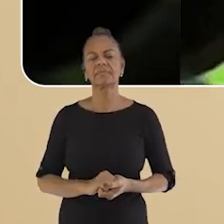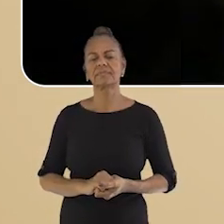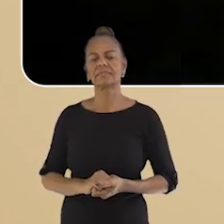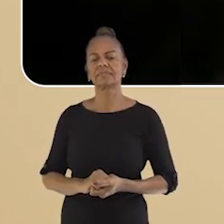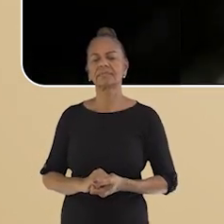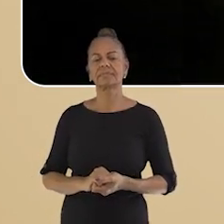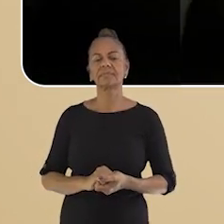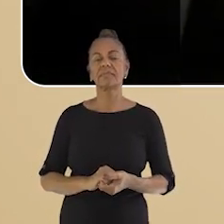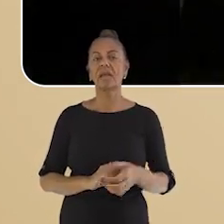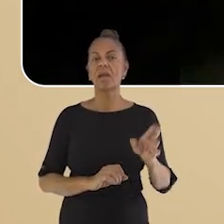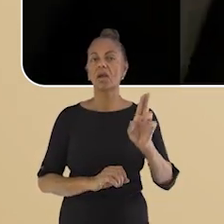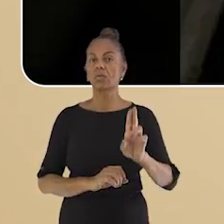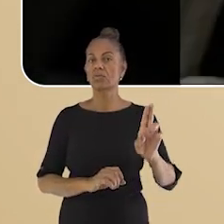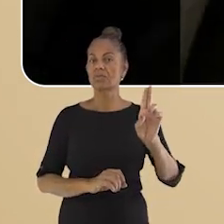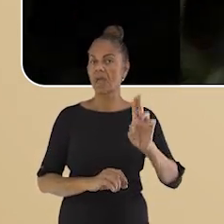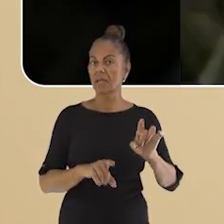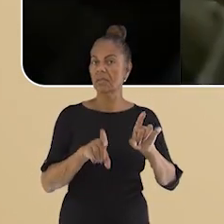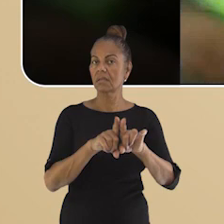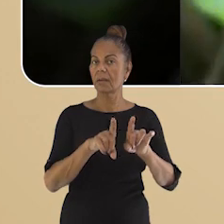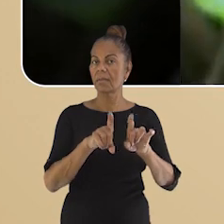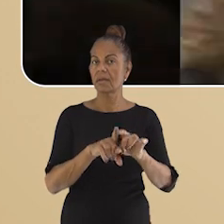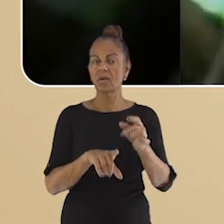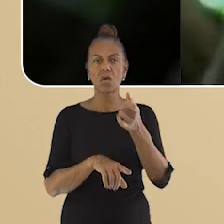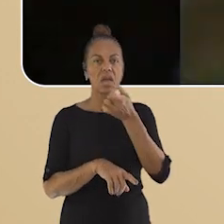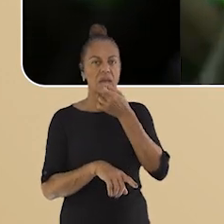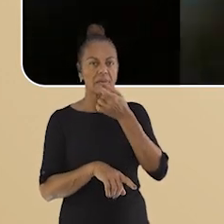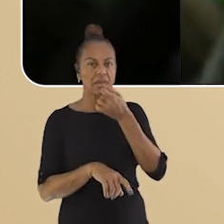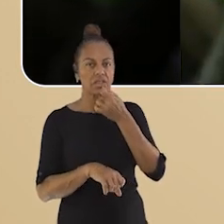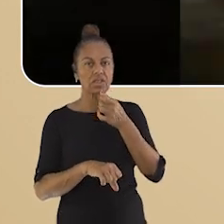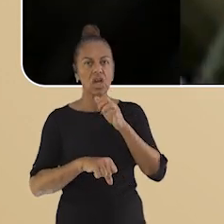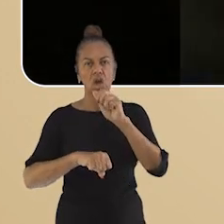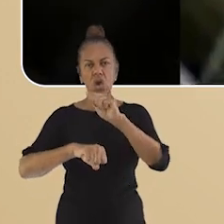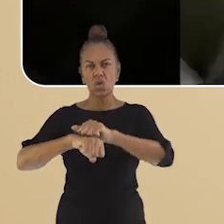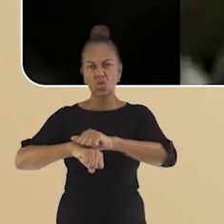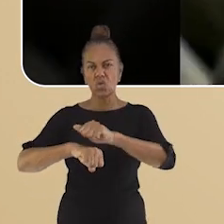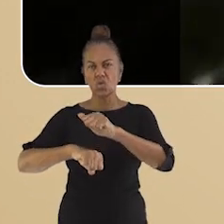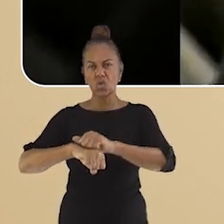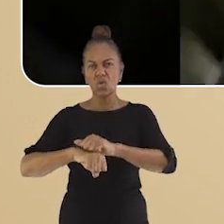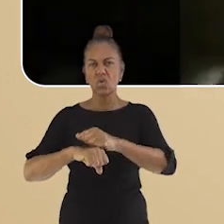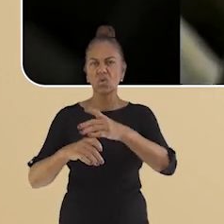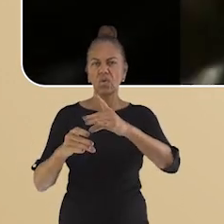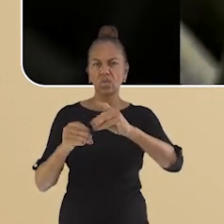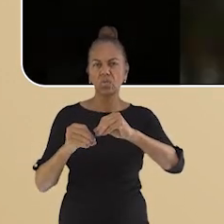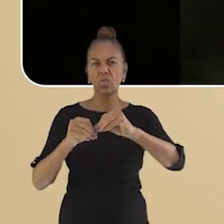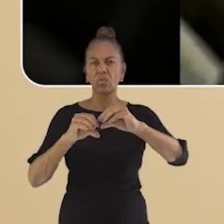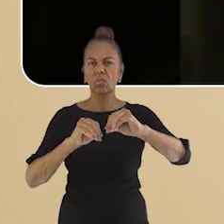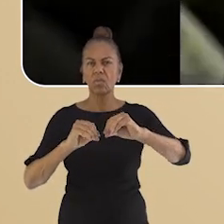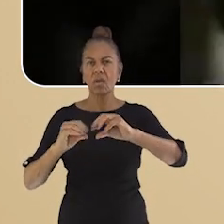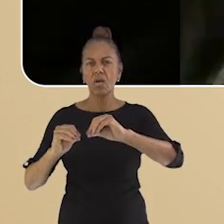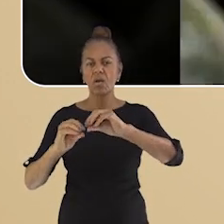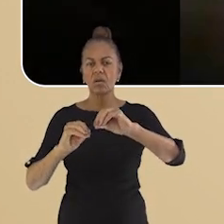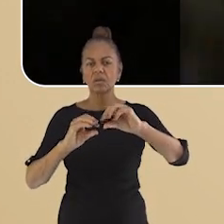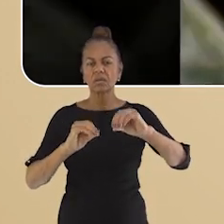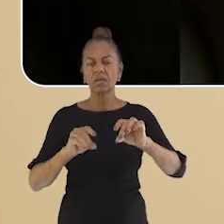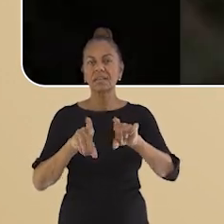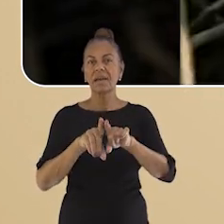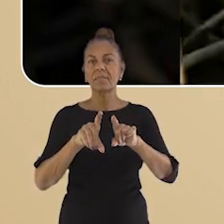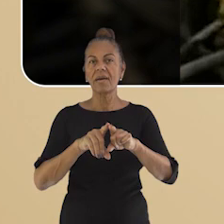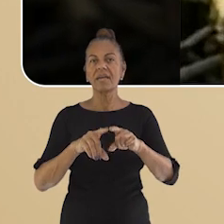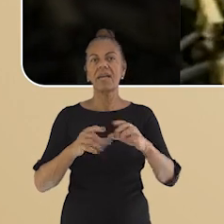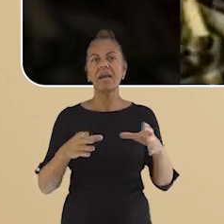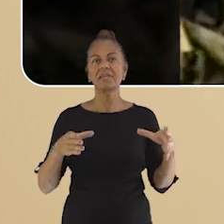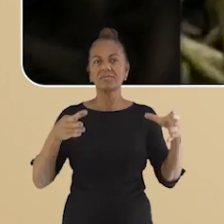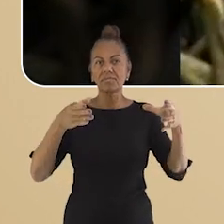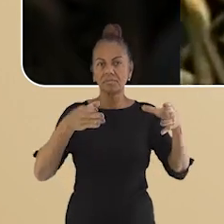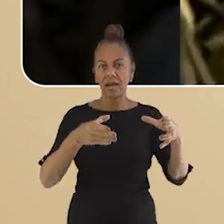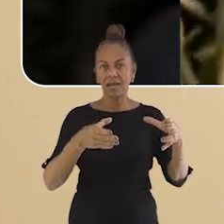Rica em tanino, é usada como remédio para curtir couro e para pintar as panelas de barro. Tirar a